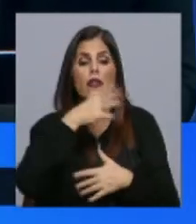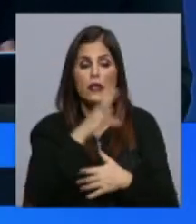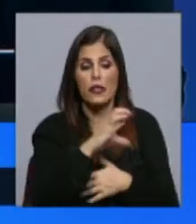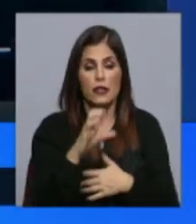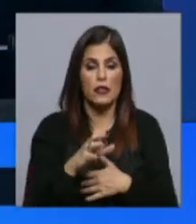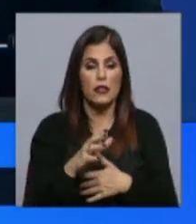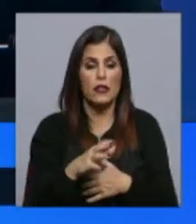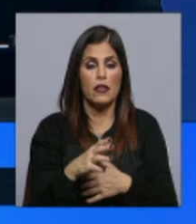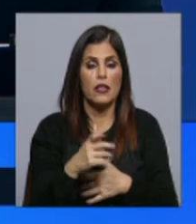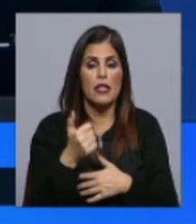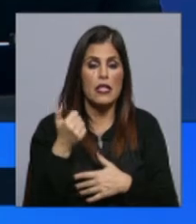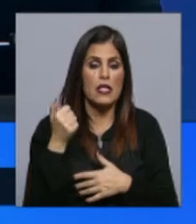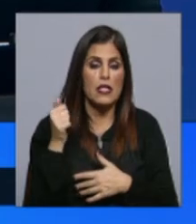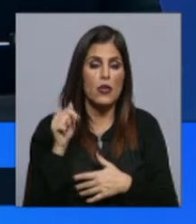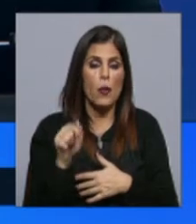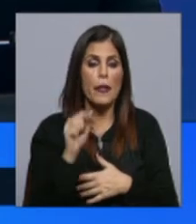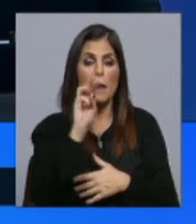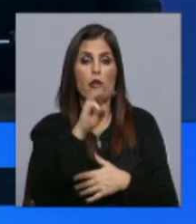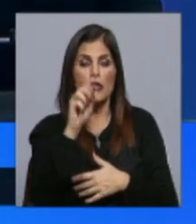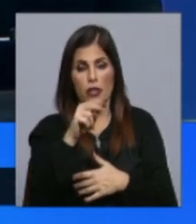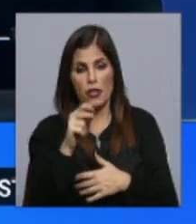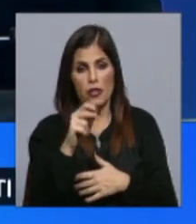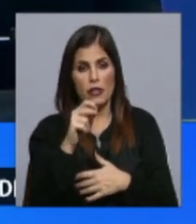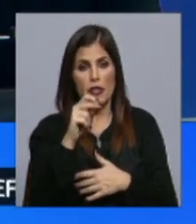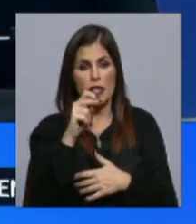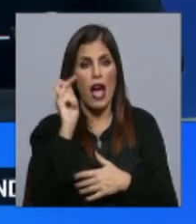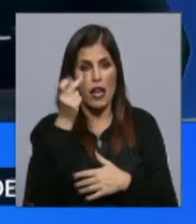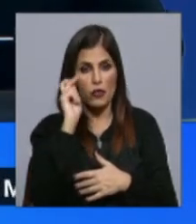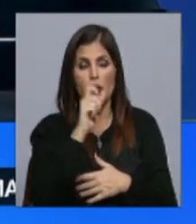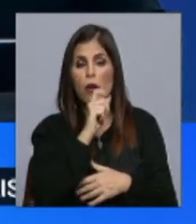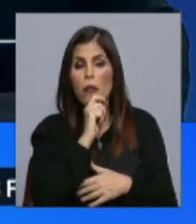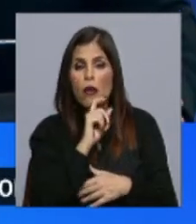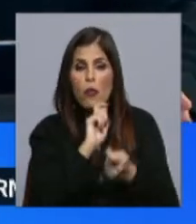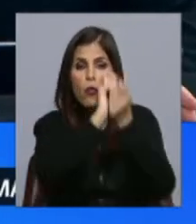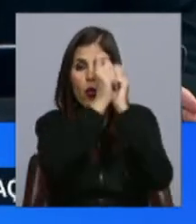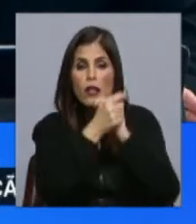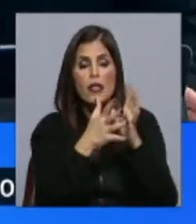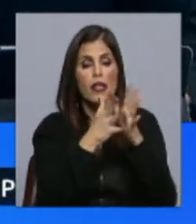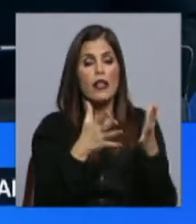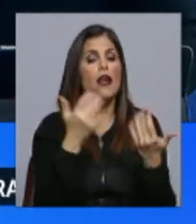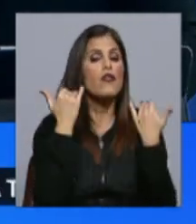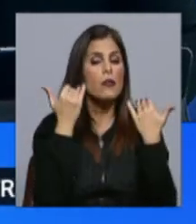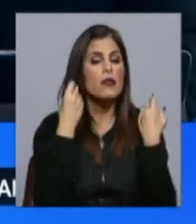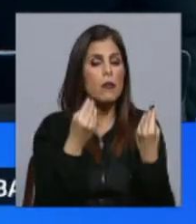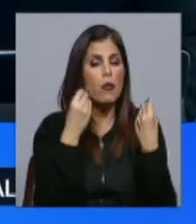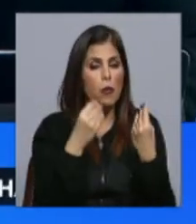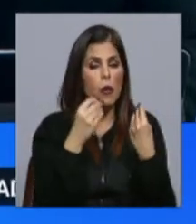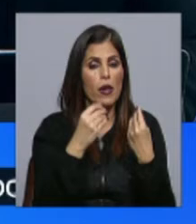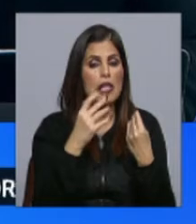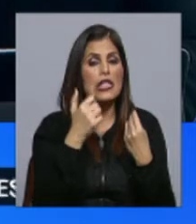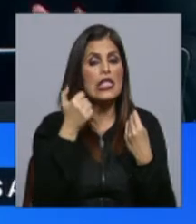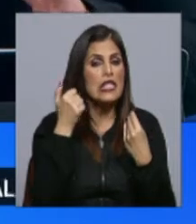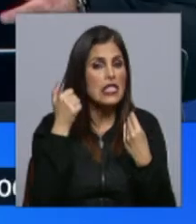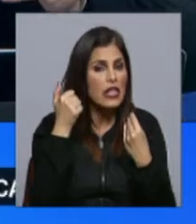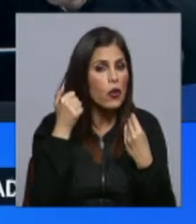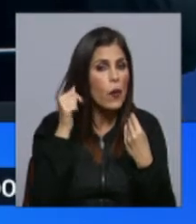de daqui a 5 mil milhões de anos, podemos ter uma alteração muito significativa. Mas olha, vamos dar boas notícias para Saturno. Daqui a 5 mil milhões de anos, se